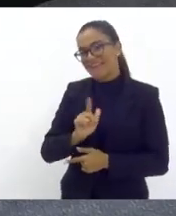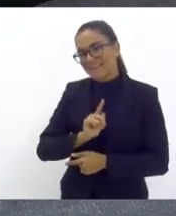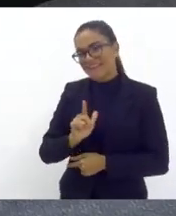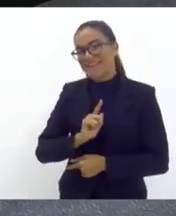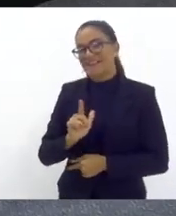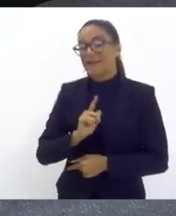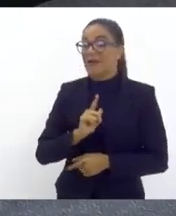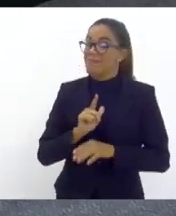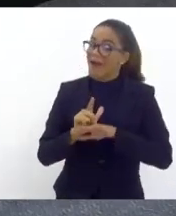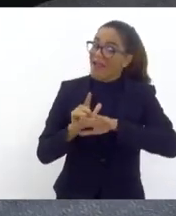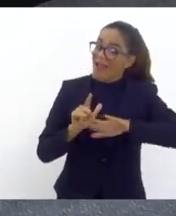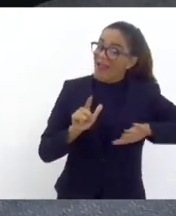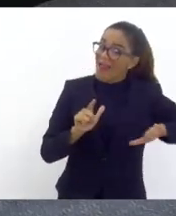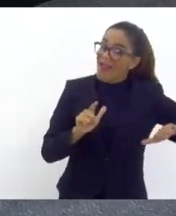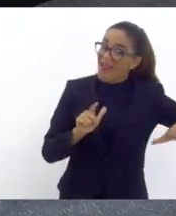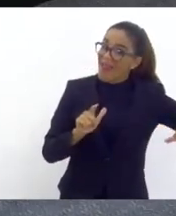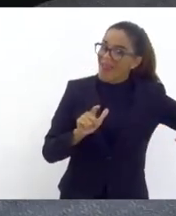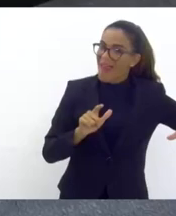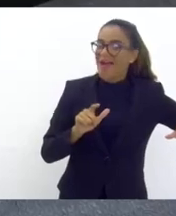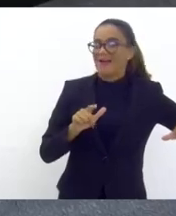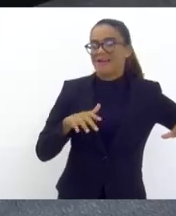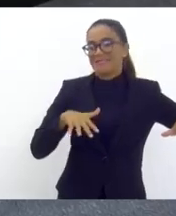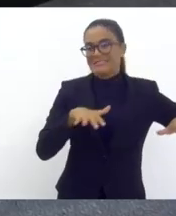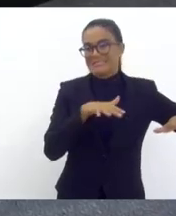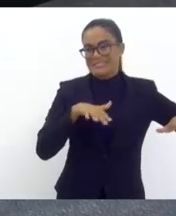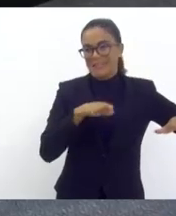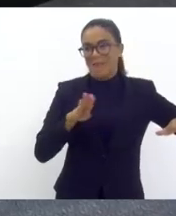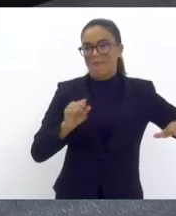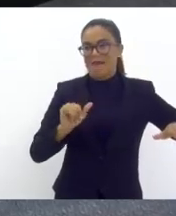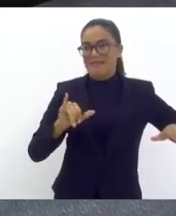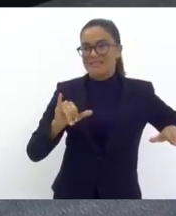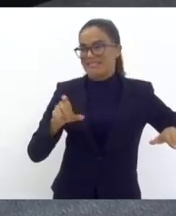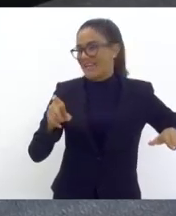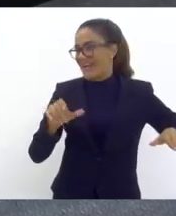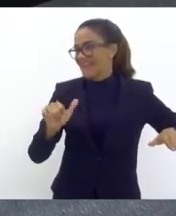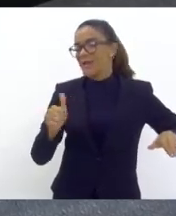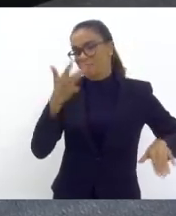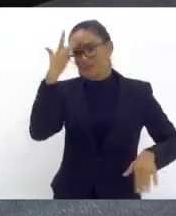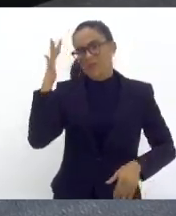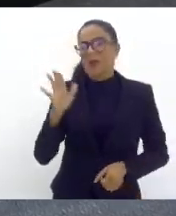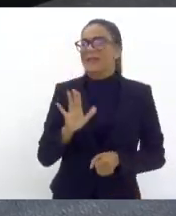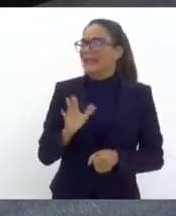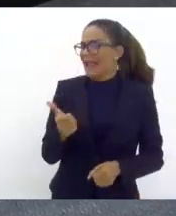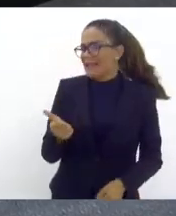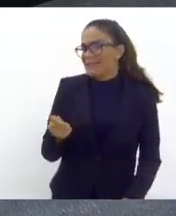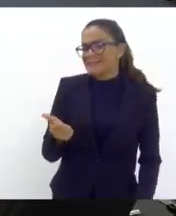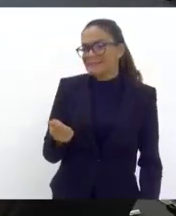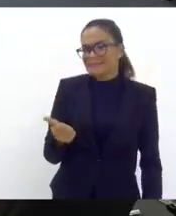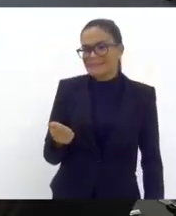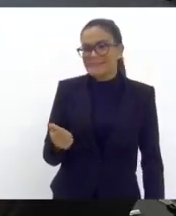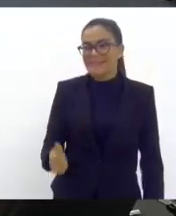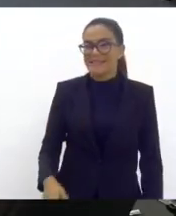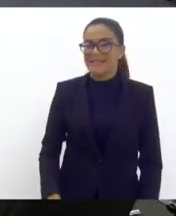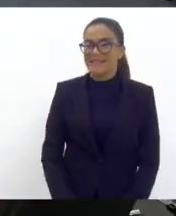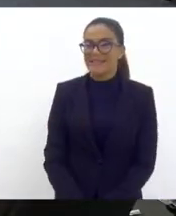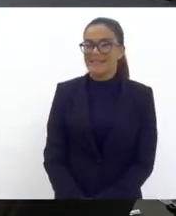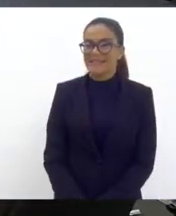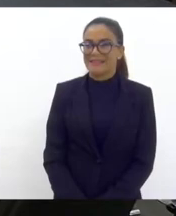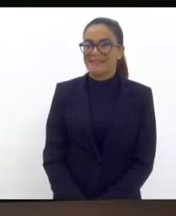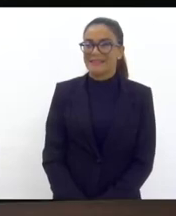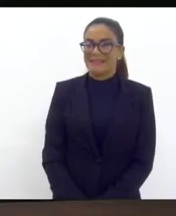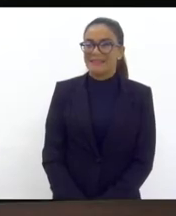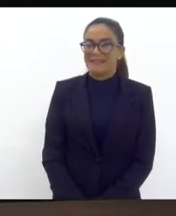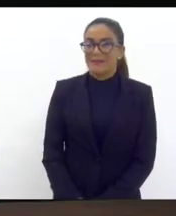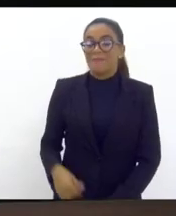Mesquita belga O povo tá lascado obrigado pela presidente inclusive Deputado